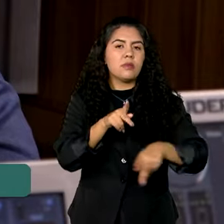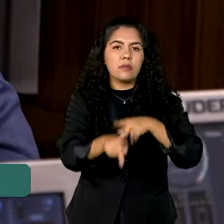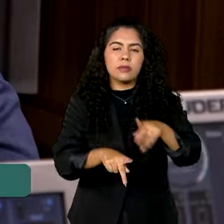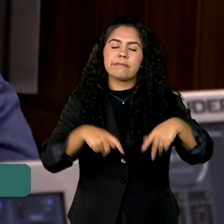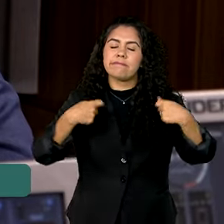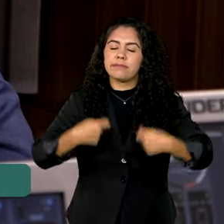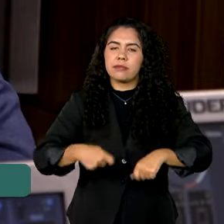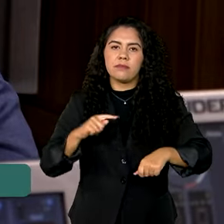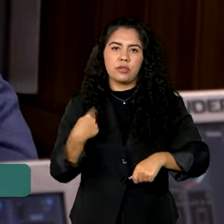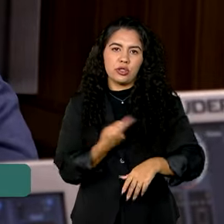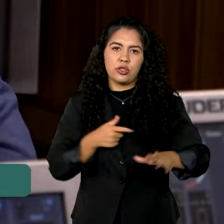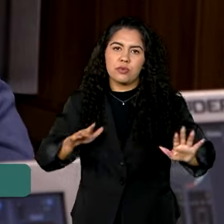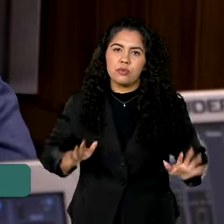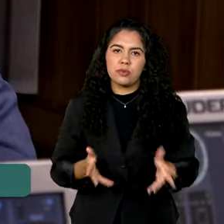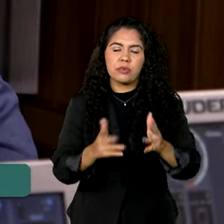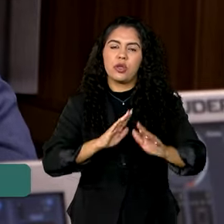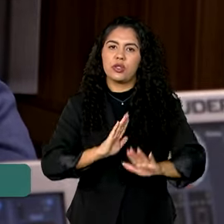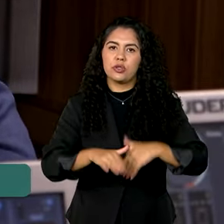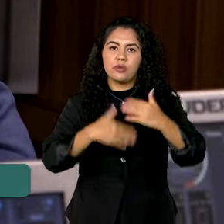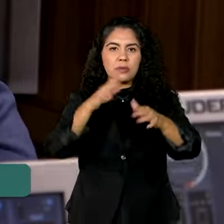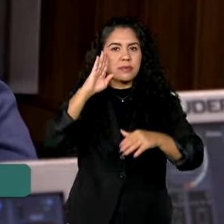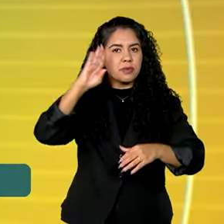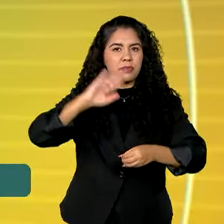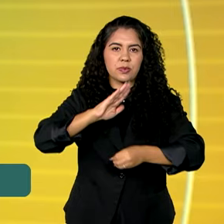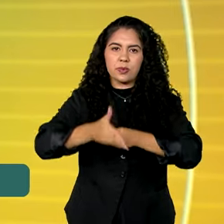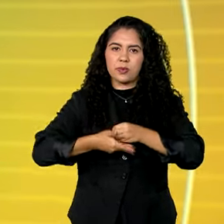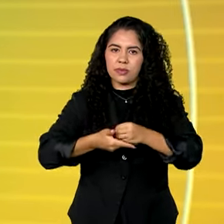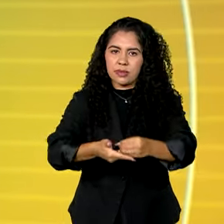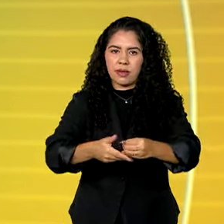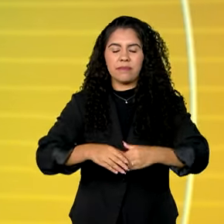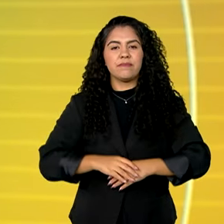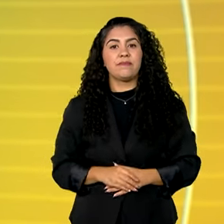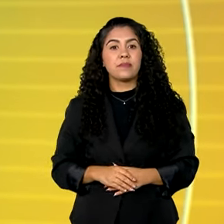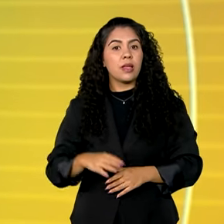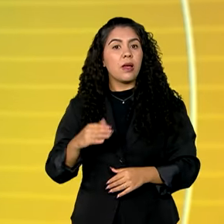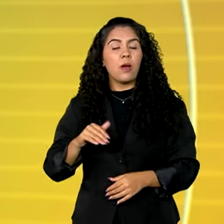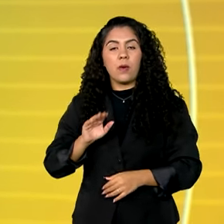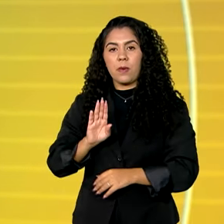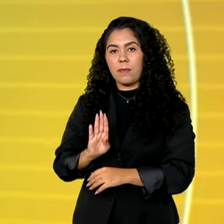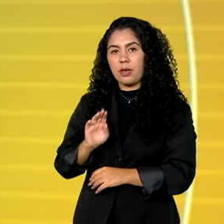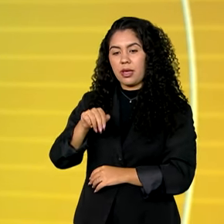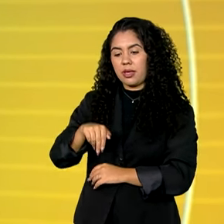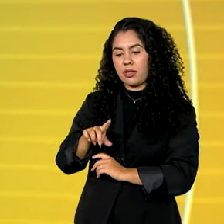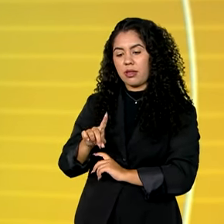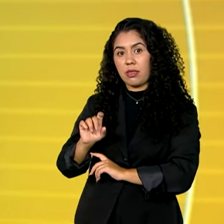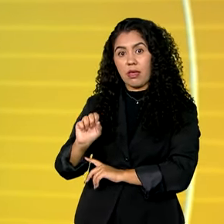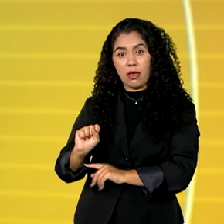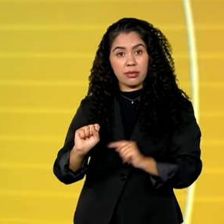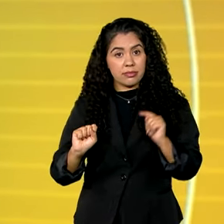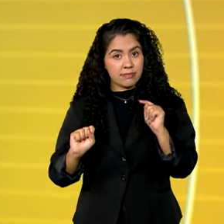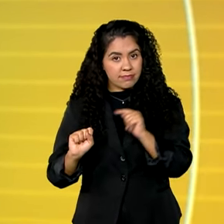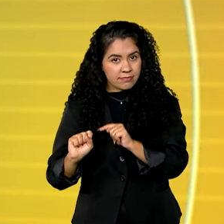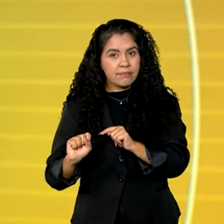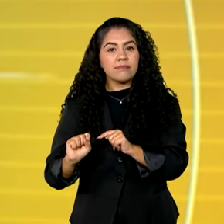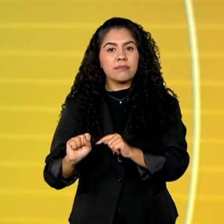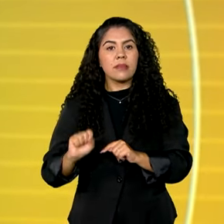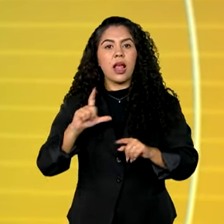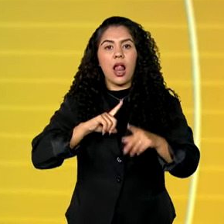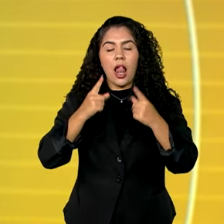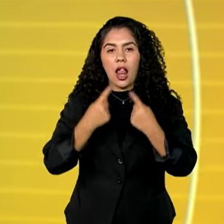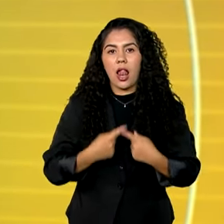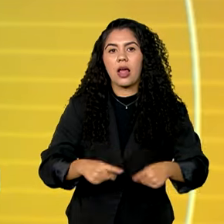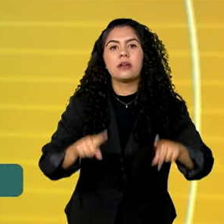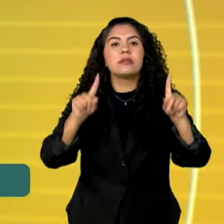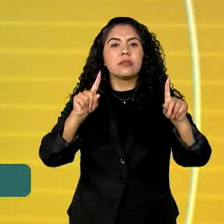para a gente promover esse desenvolvimento inclusivo e sustentável. O Banco Nacional de Desenvolvimento Econômico e Social lançou um